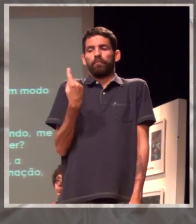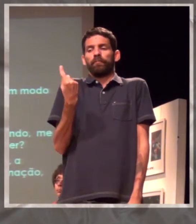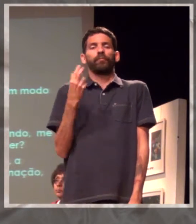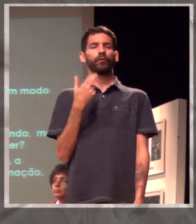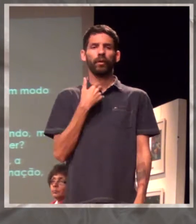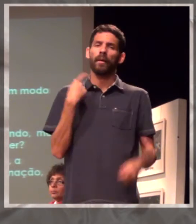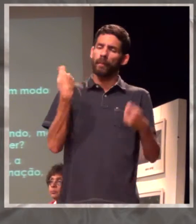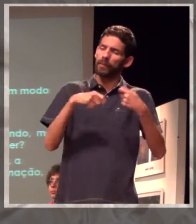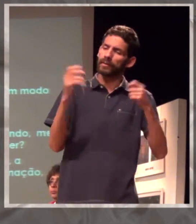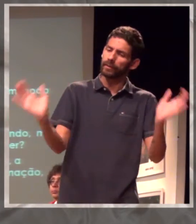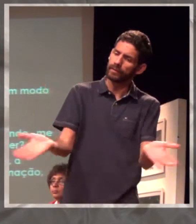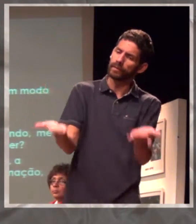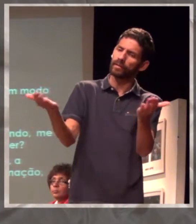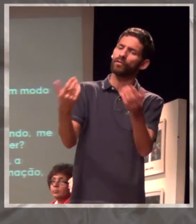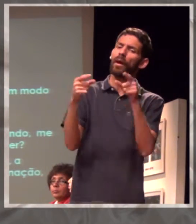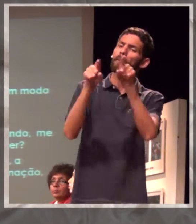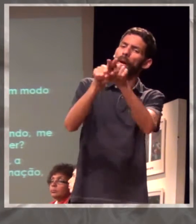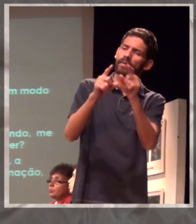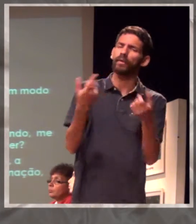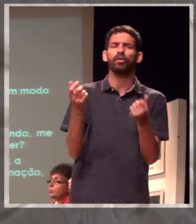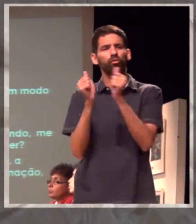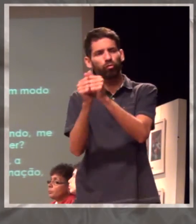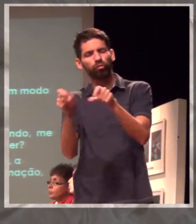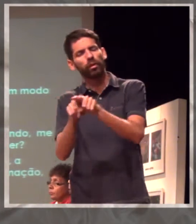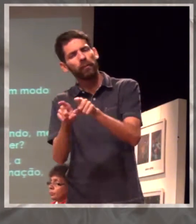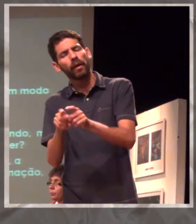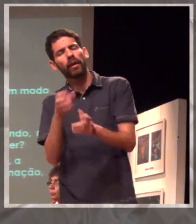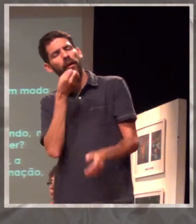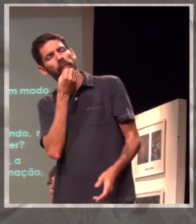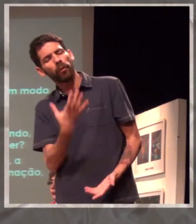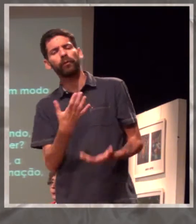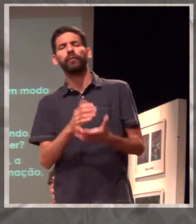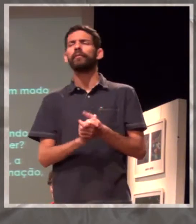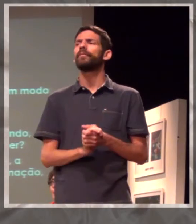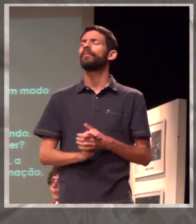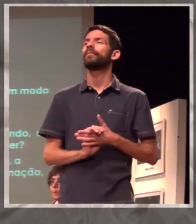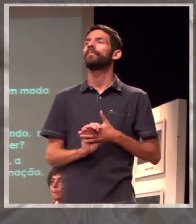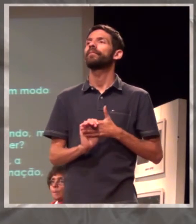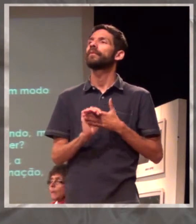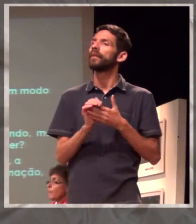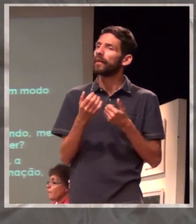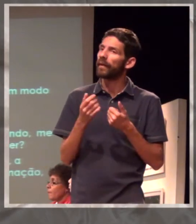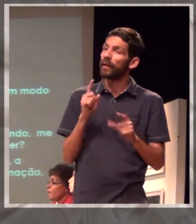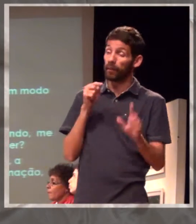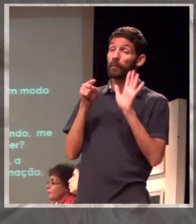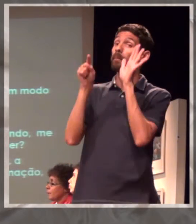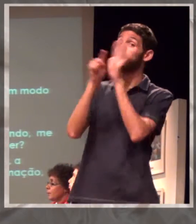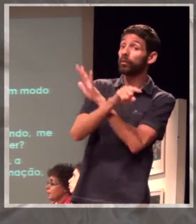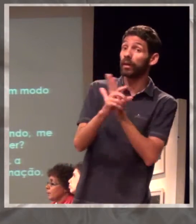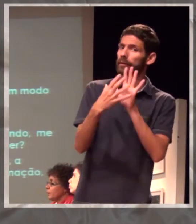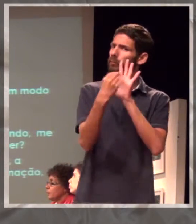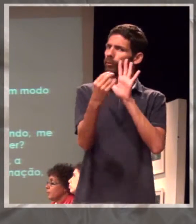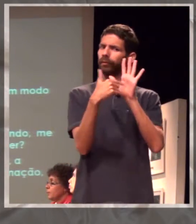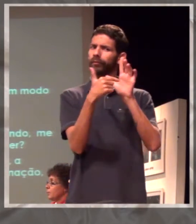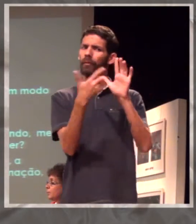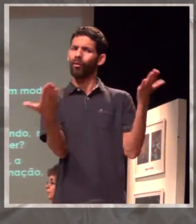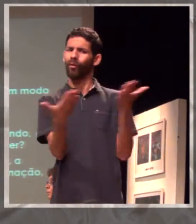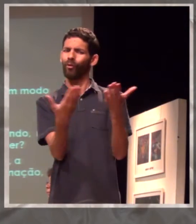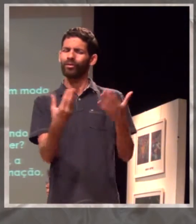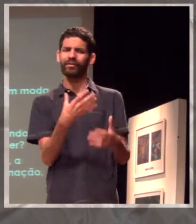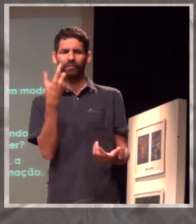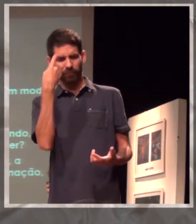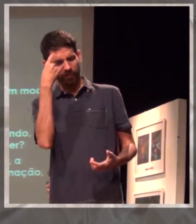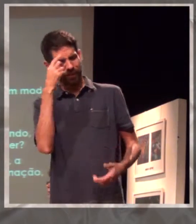preciso incentivar as parcerias, que é preciso colocar em xeque esse modelo de trabalho que a gente